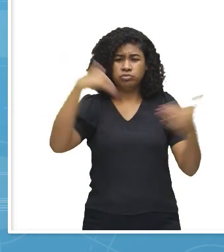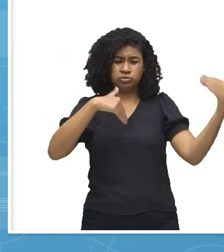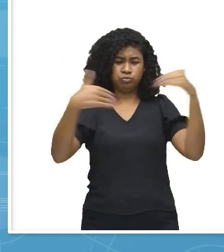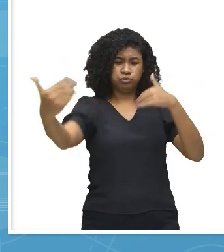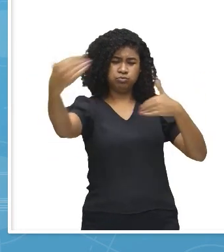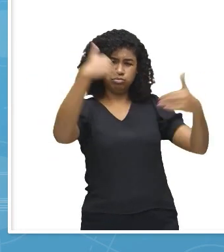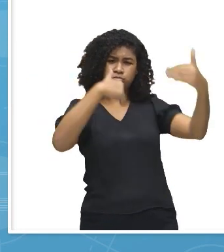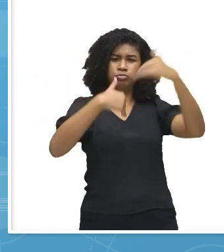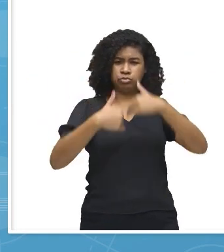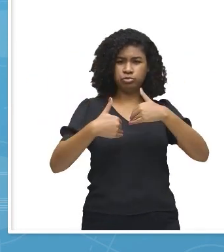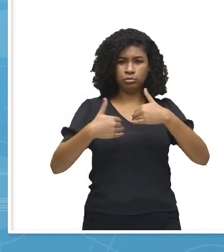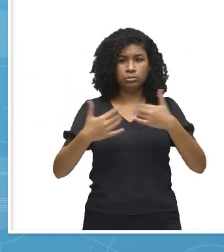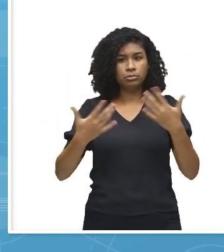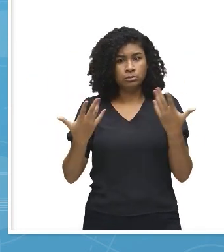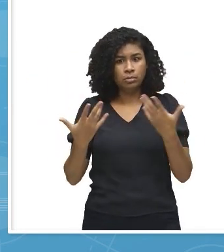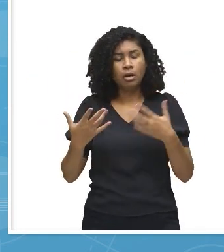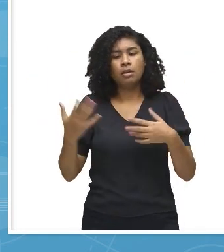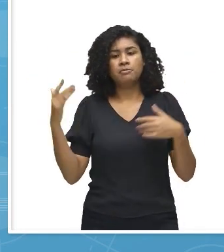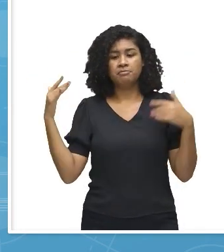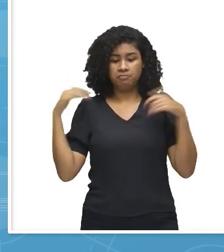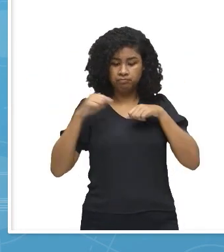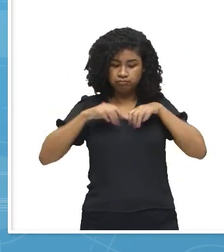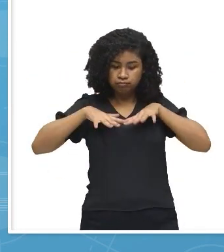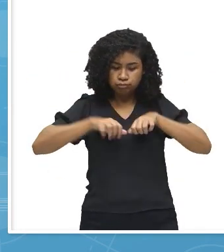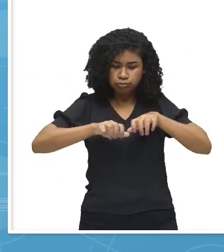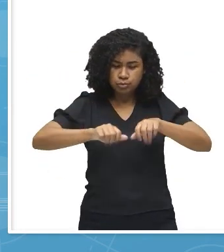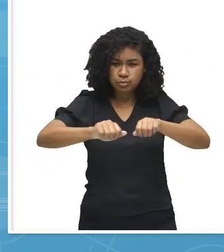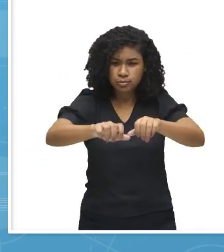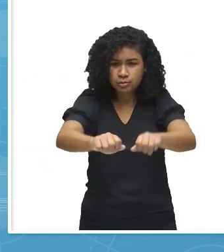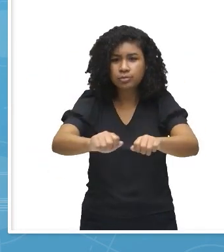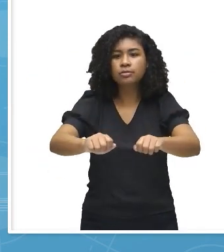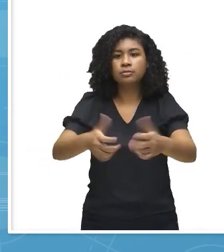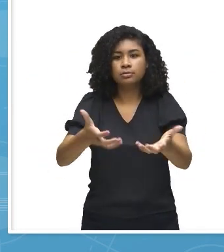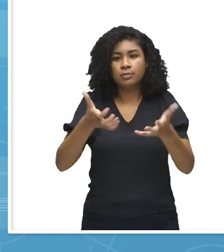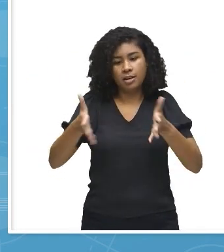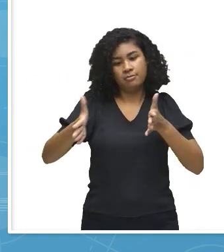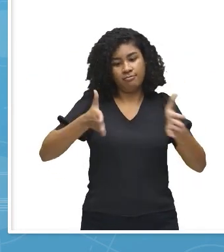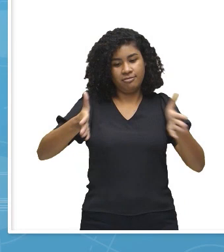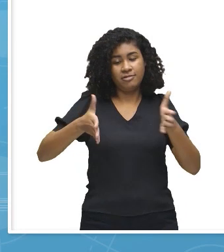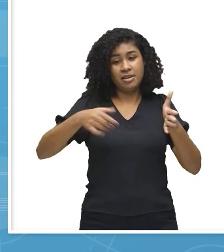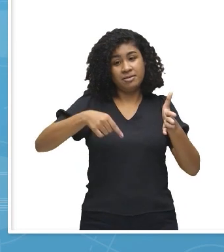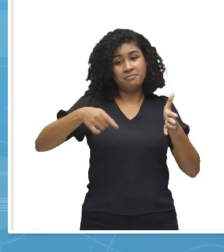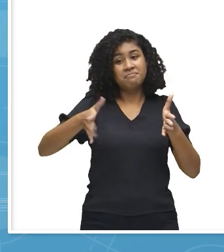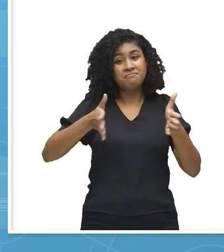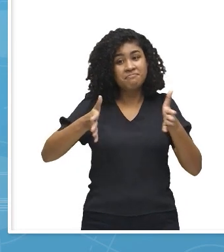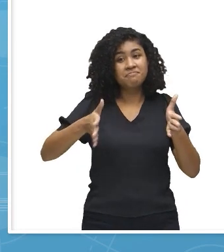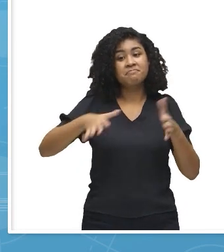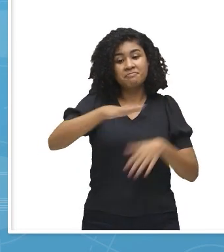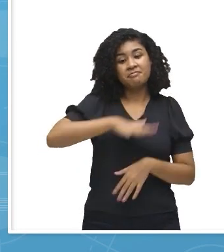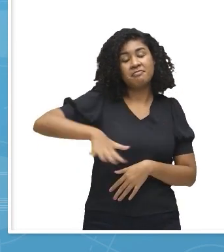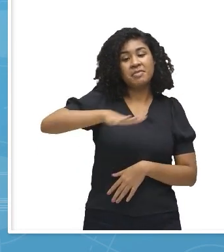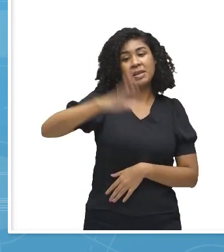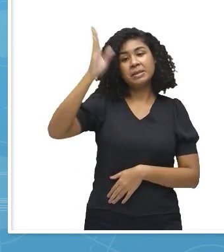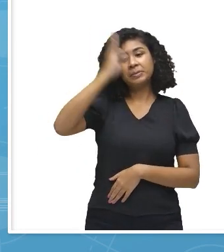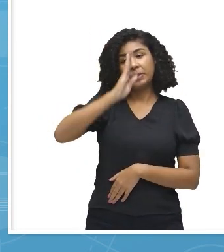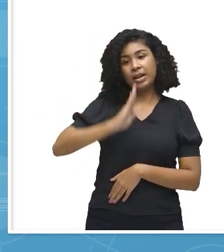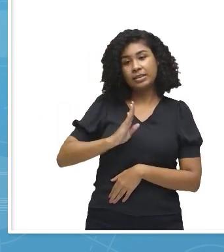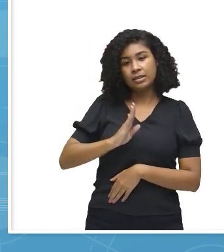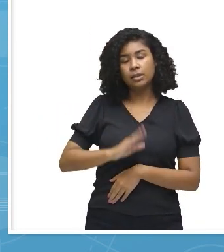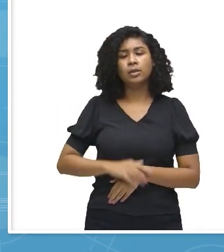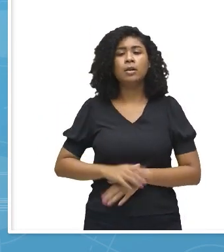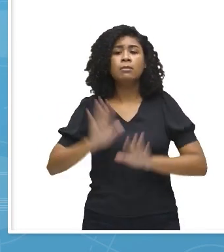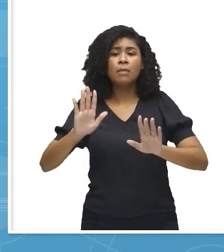vieram colonizadores de vários países ali da Europa colonizar o território brasileiro, né? Consequentemente, a gente teve